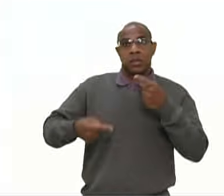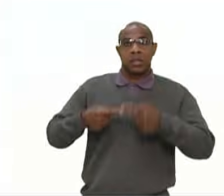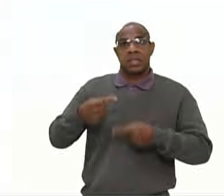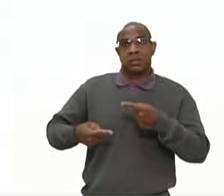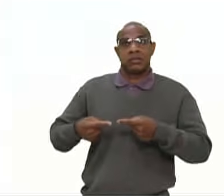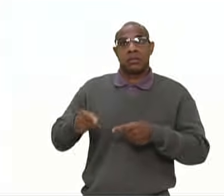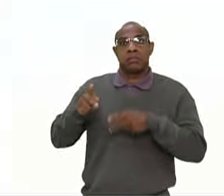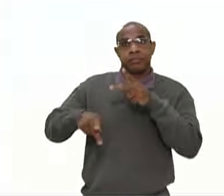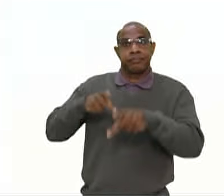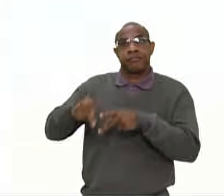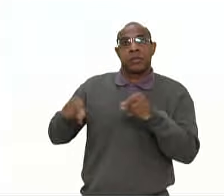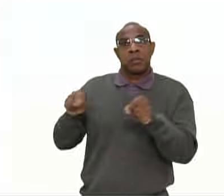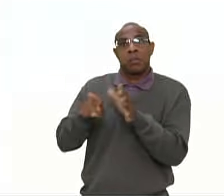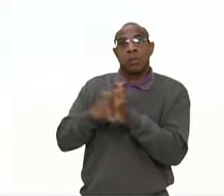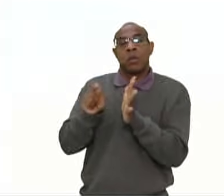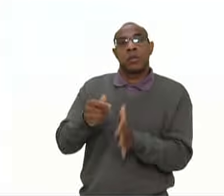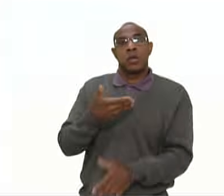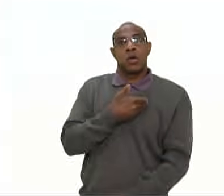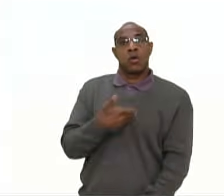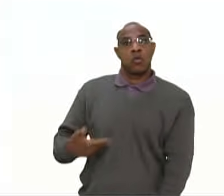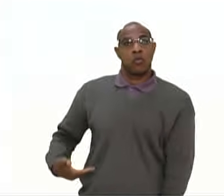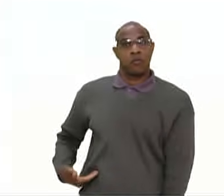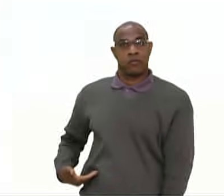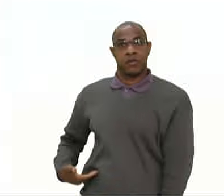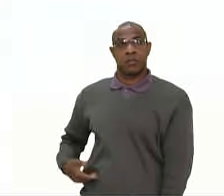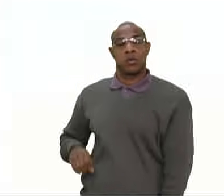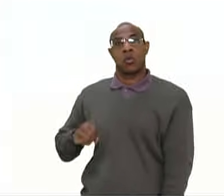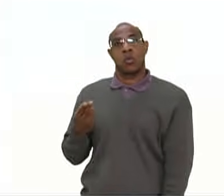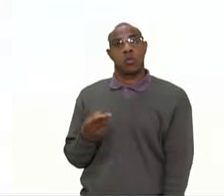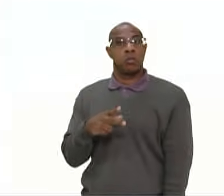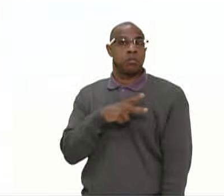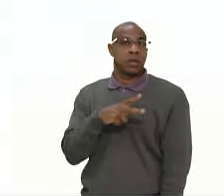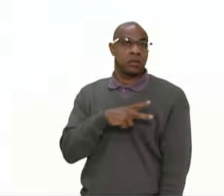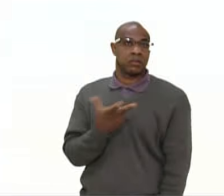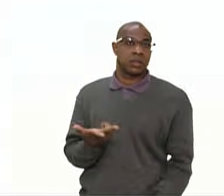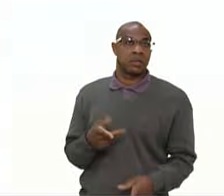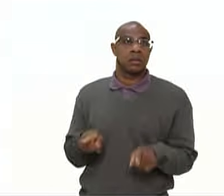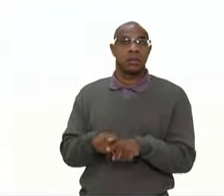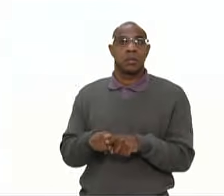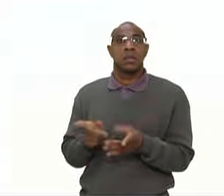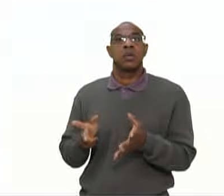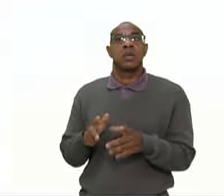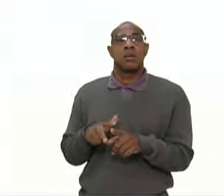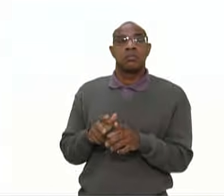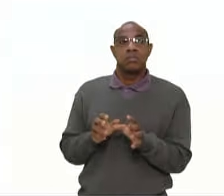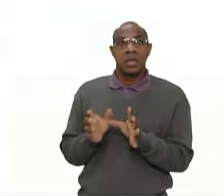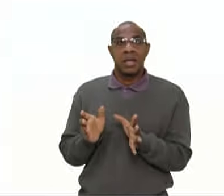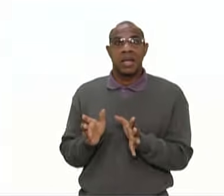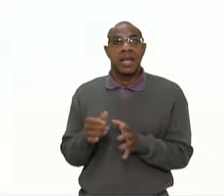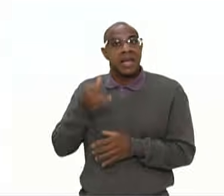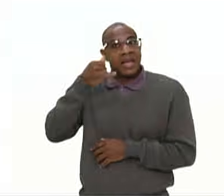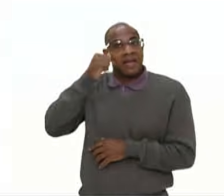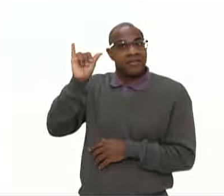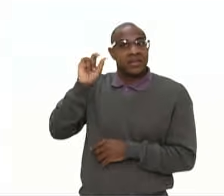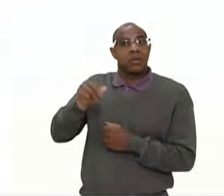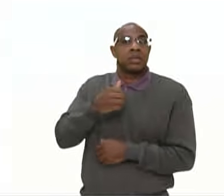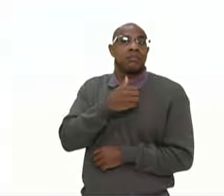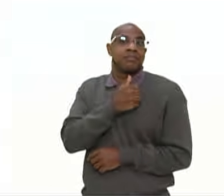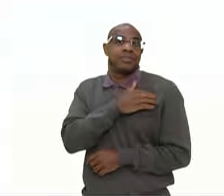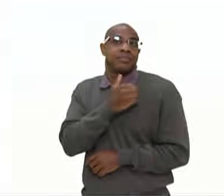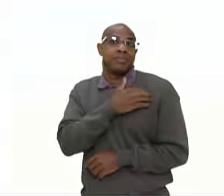públicas feitas pelo governo ou iniciativa privada com o intuito de corrigir desigualdades raciais presentes na